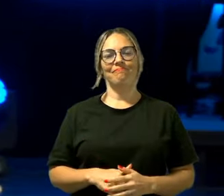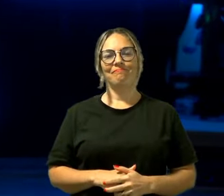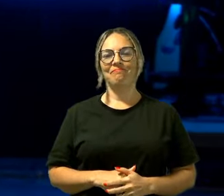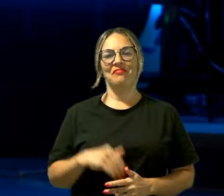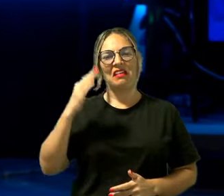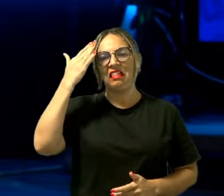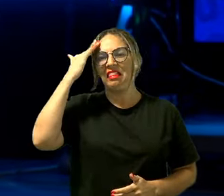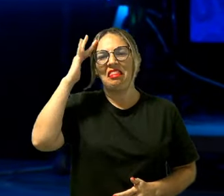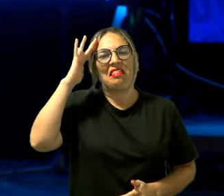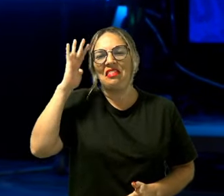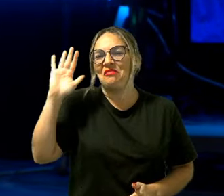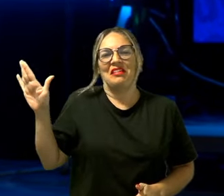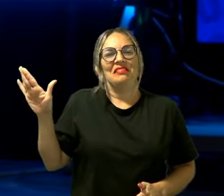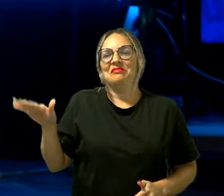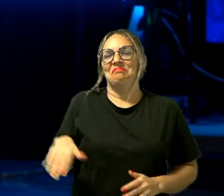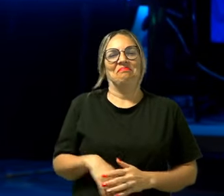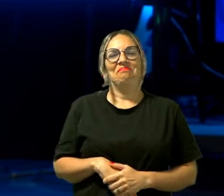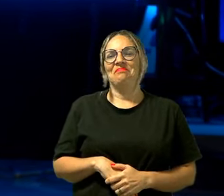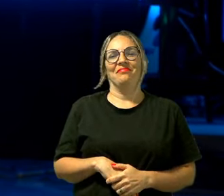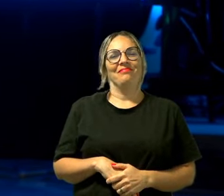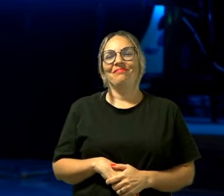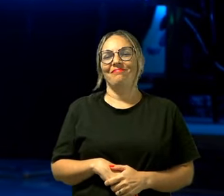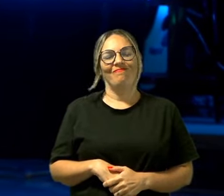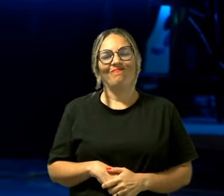nada. Ele não entendeu nada.